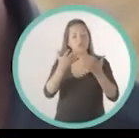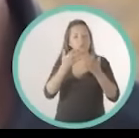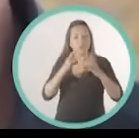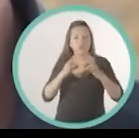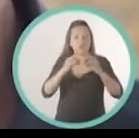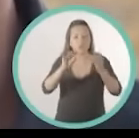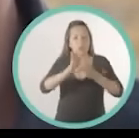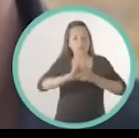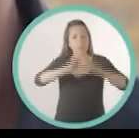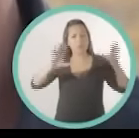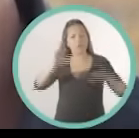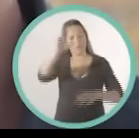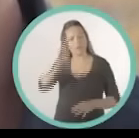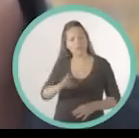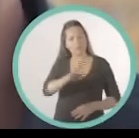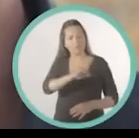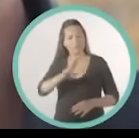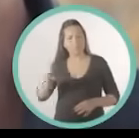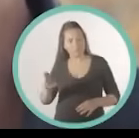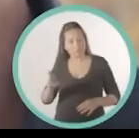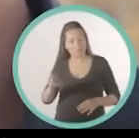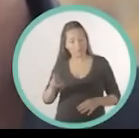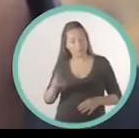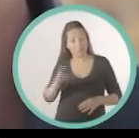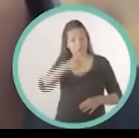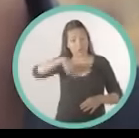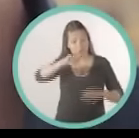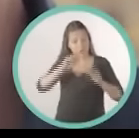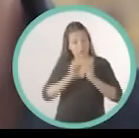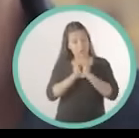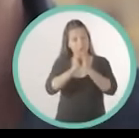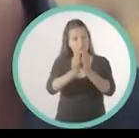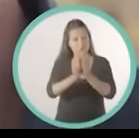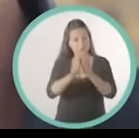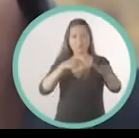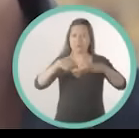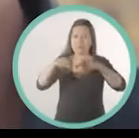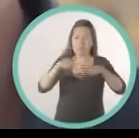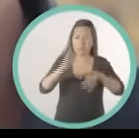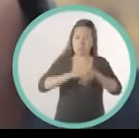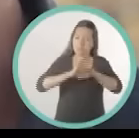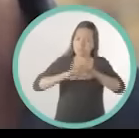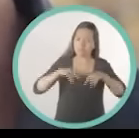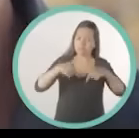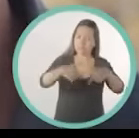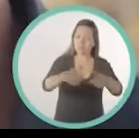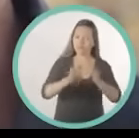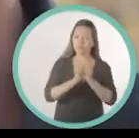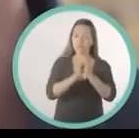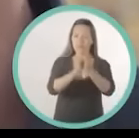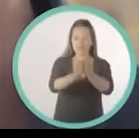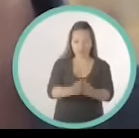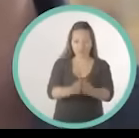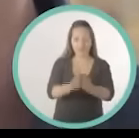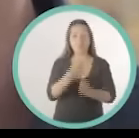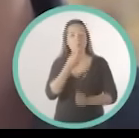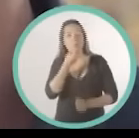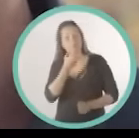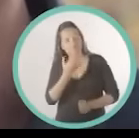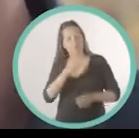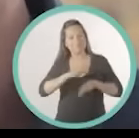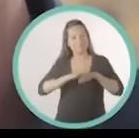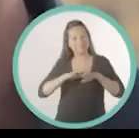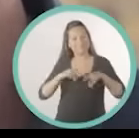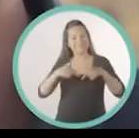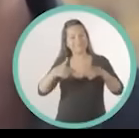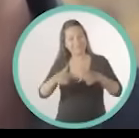total liberdade religiosa. A sua religião faz o bem. Então estamos juntos. Vamos trabalhar juntos. Tem muita coisa boa para ser feita.